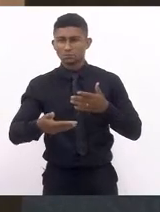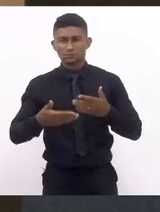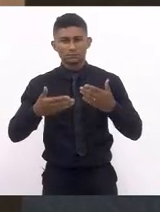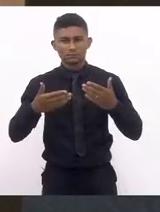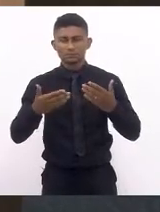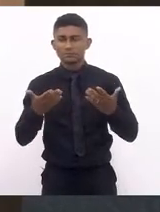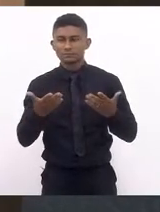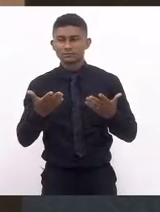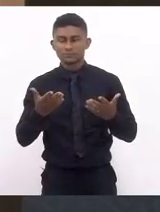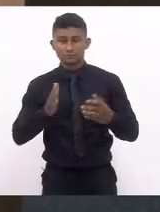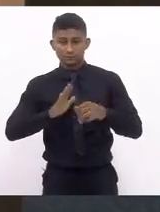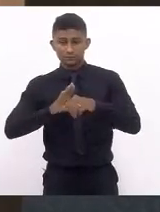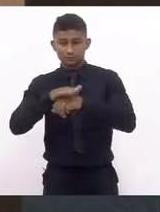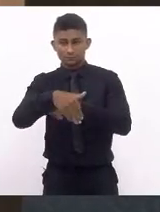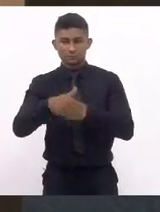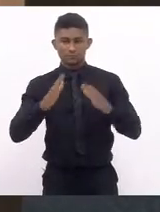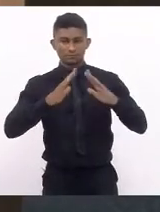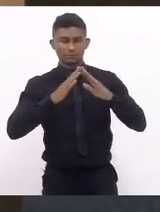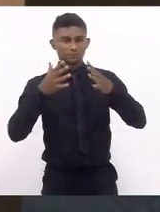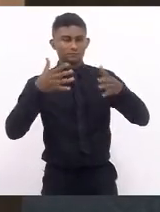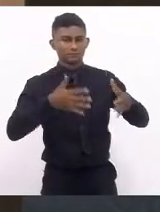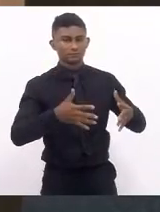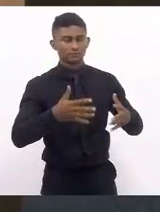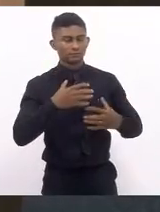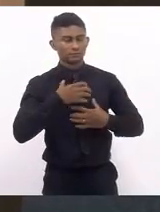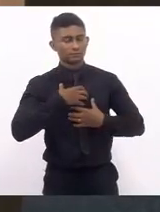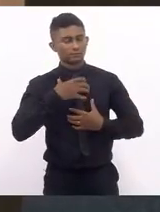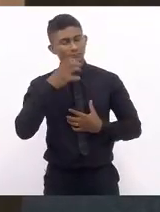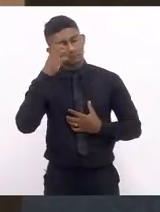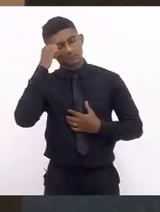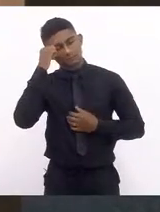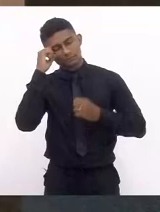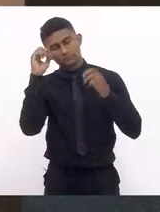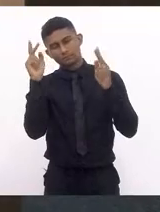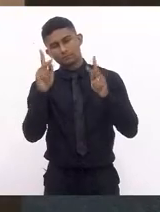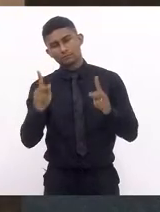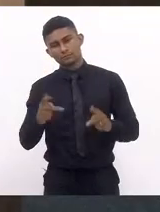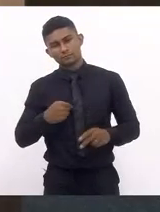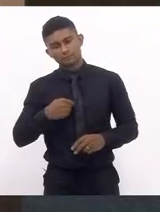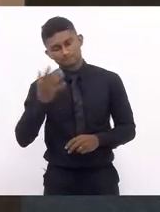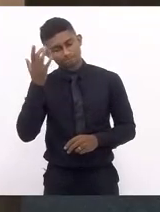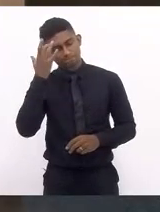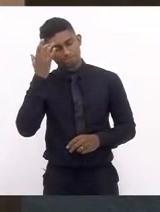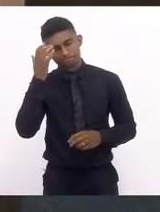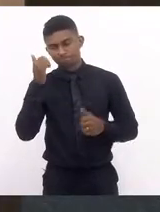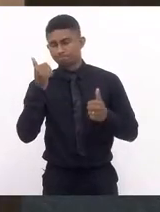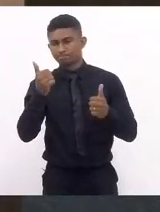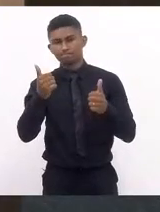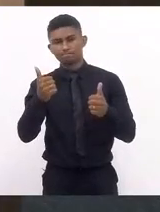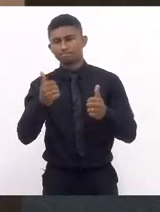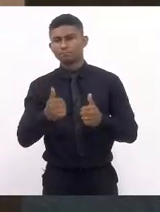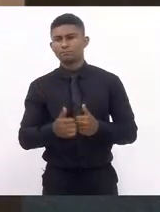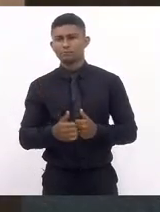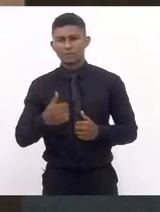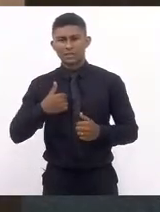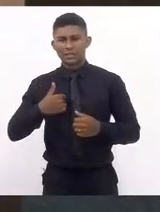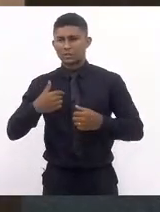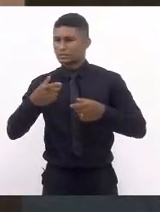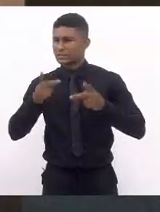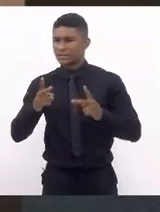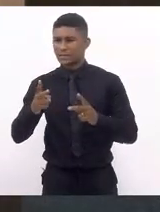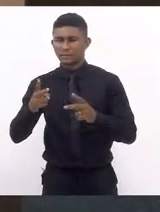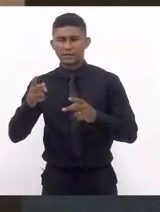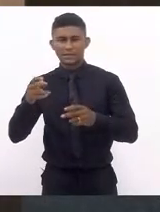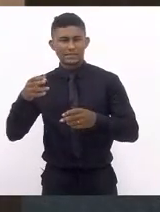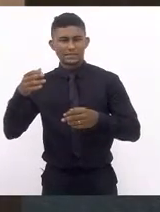do que você chegar à noite poder dormir em paz eu dormi em paz com a minha consciência isso não quer dizer que eu vou acertar o tempo